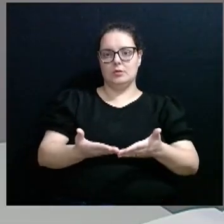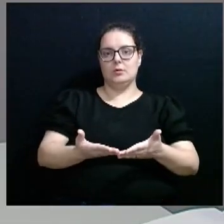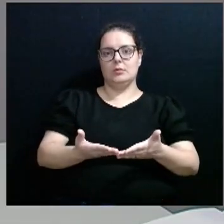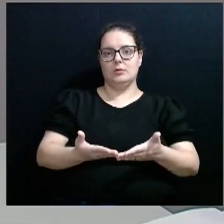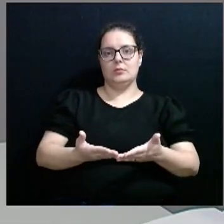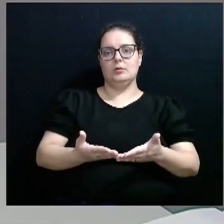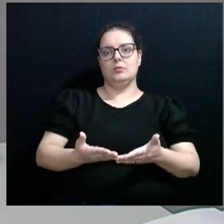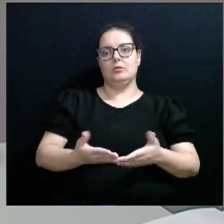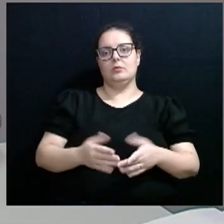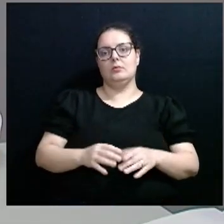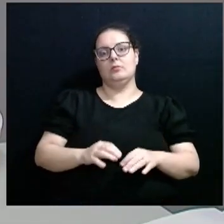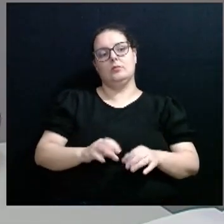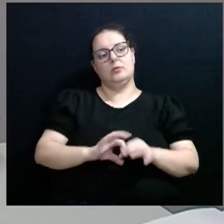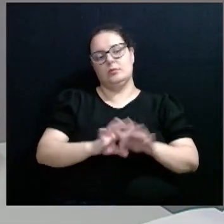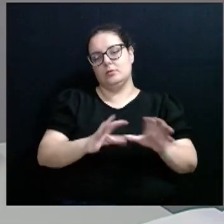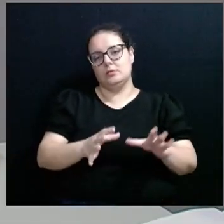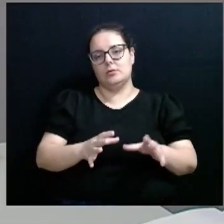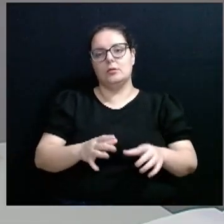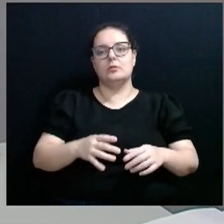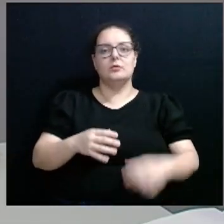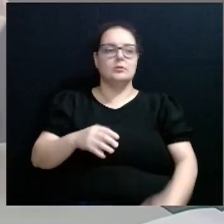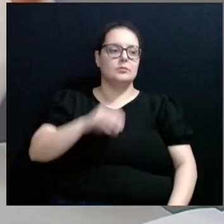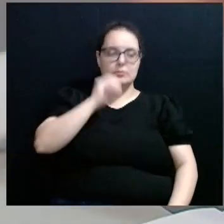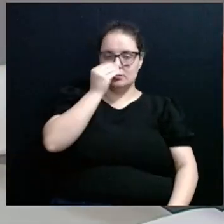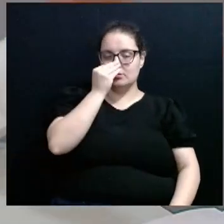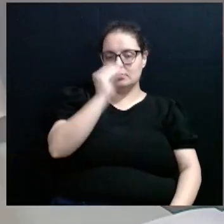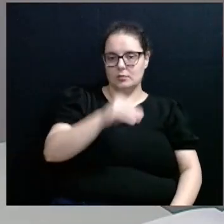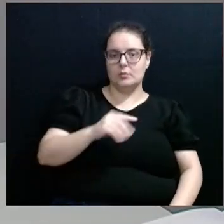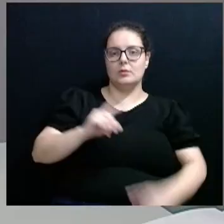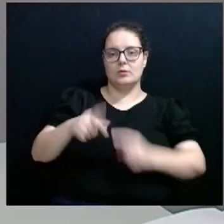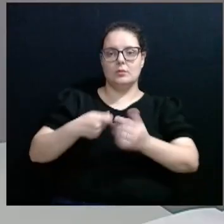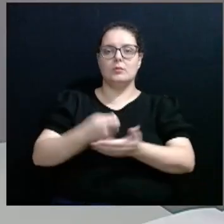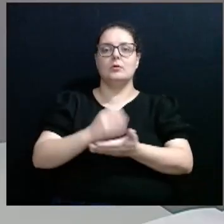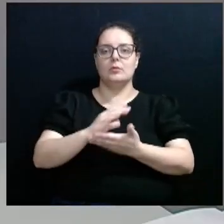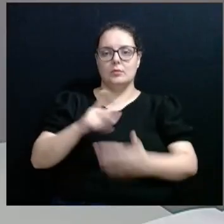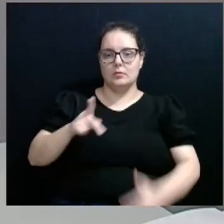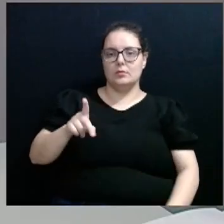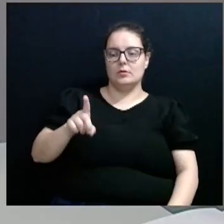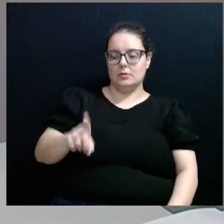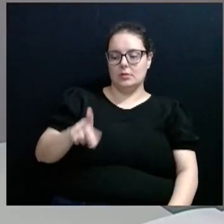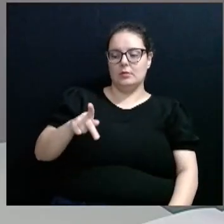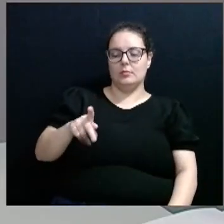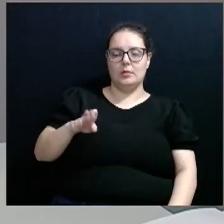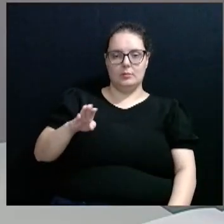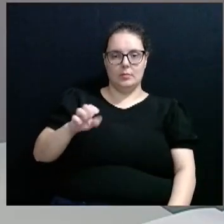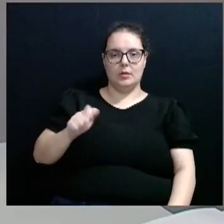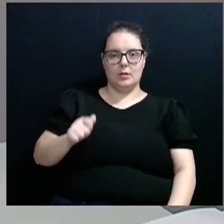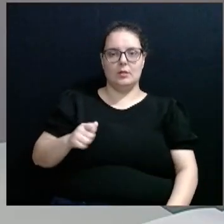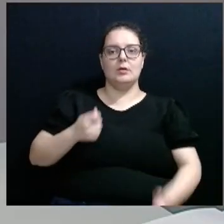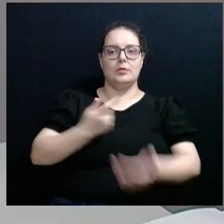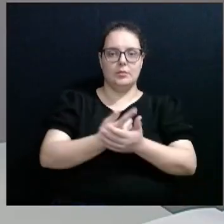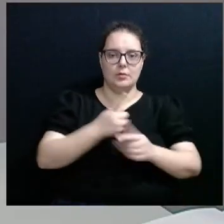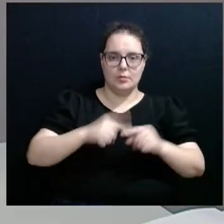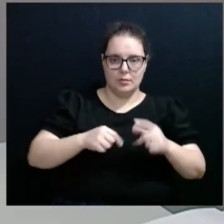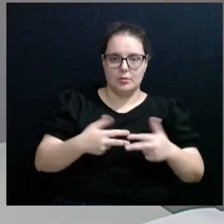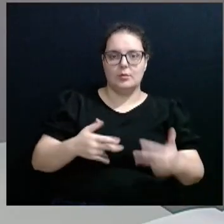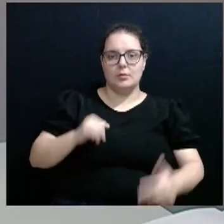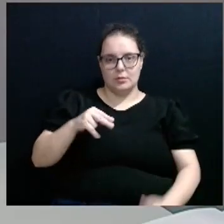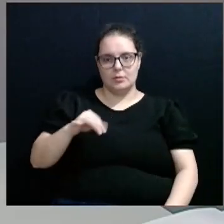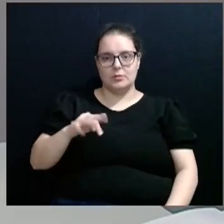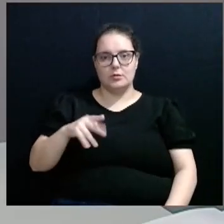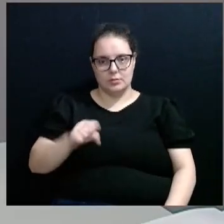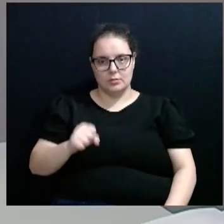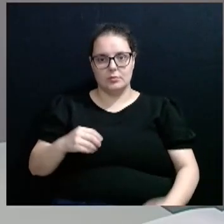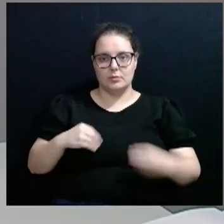de abandono. Então, uma das emendas que a gente está destinando para o DPBEA, além da questão da compra de materiais e insumos para exames, é